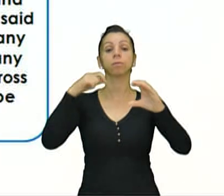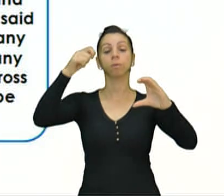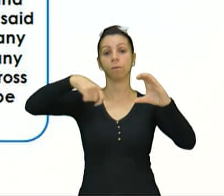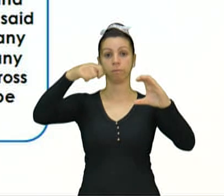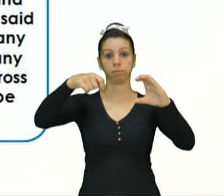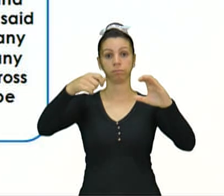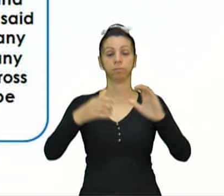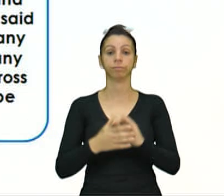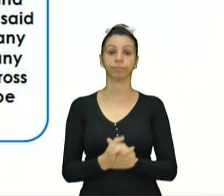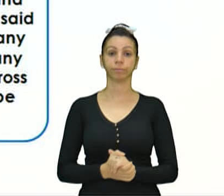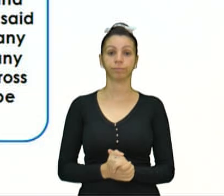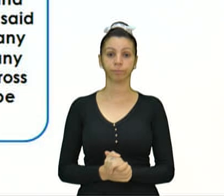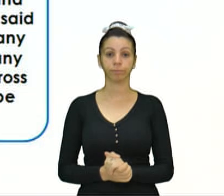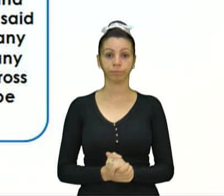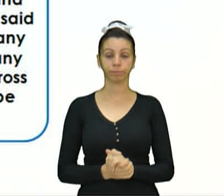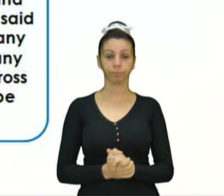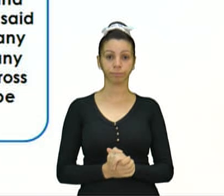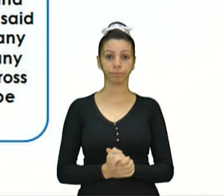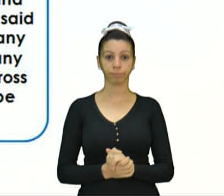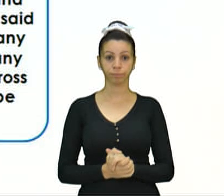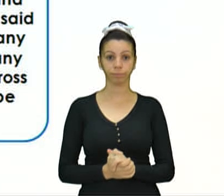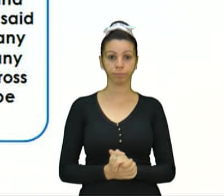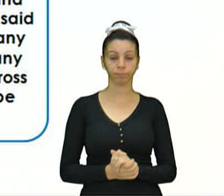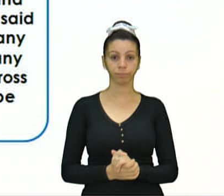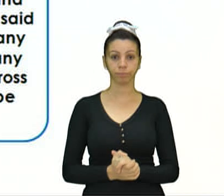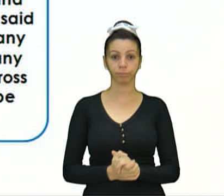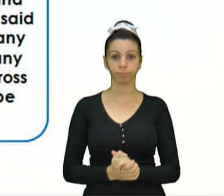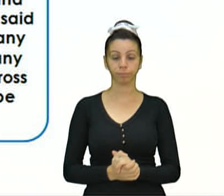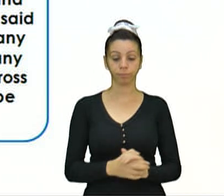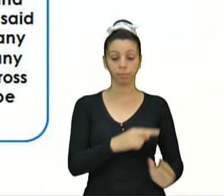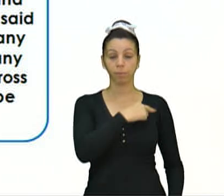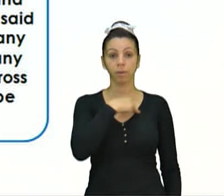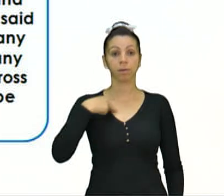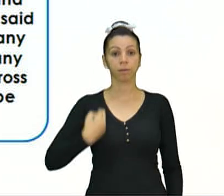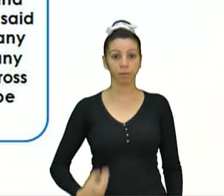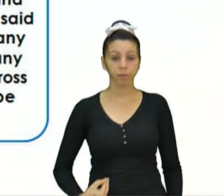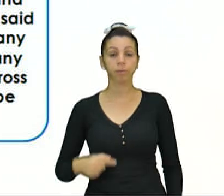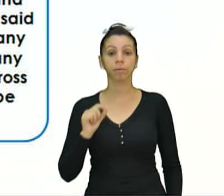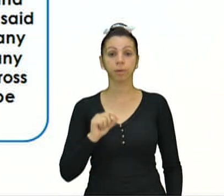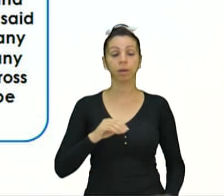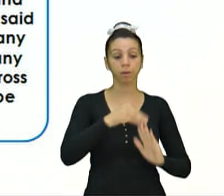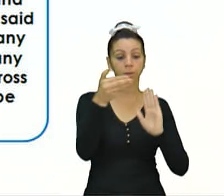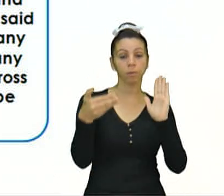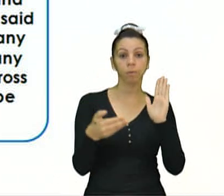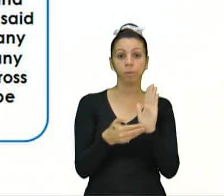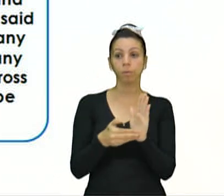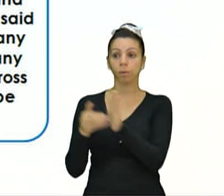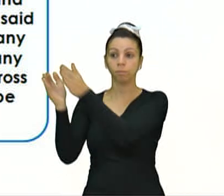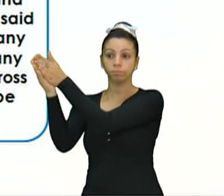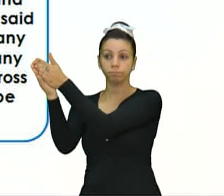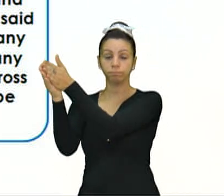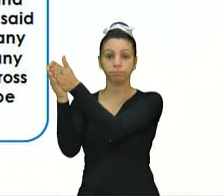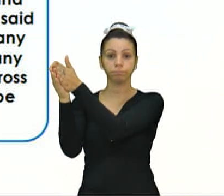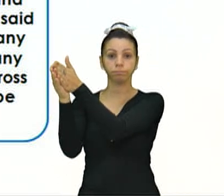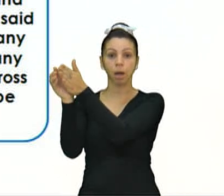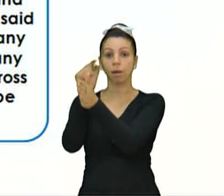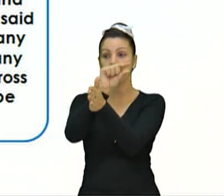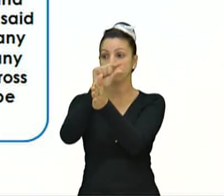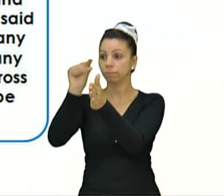transmitido. Em Pequim, 2008, tudo isso que a gente falou, só que daí